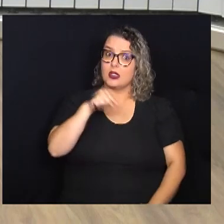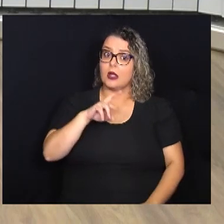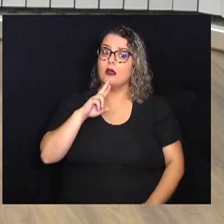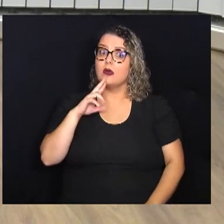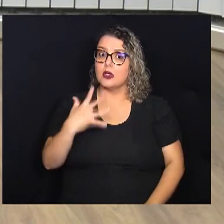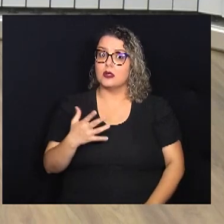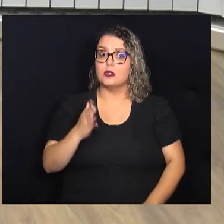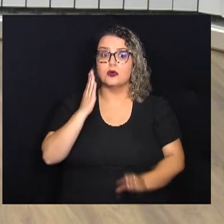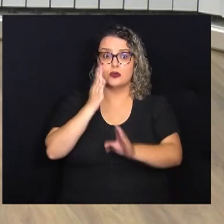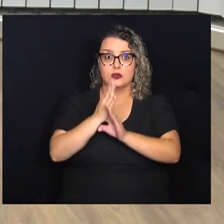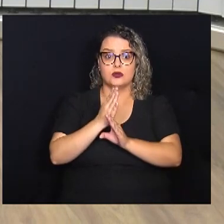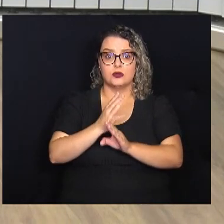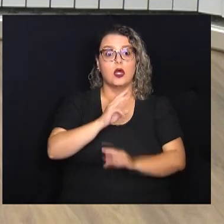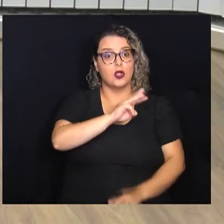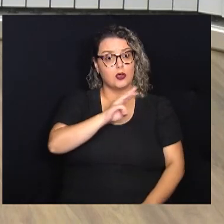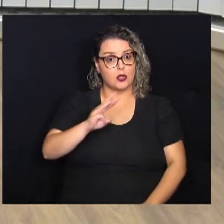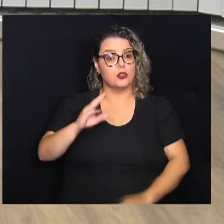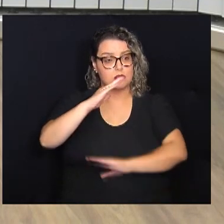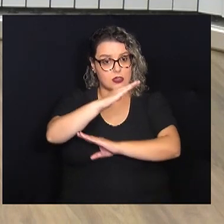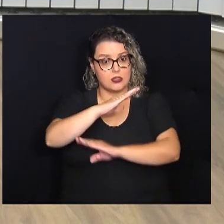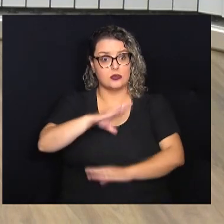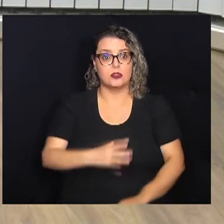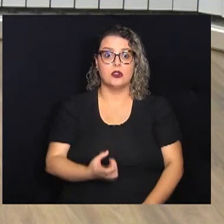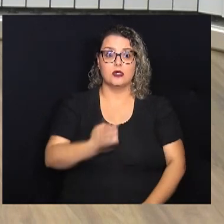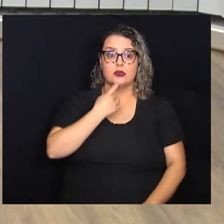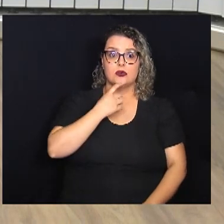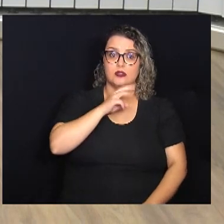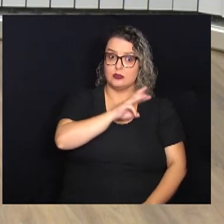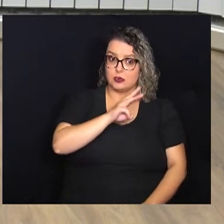você encontra no site da Câmara Municipal de Campinas,